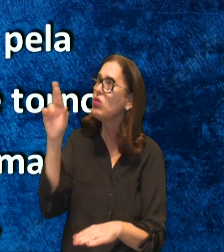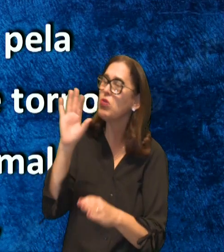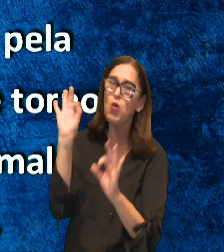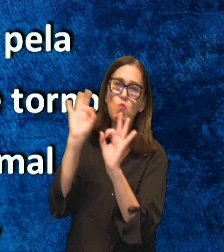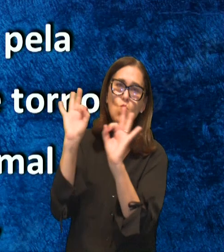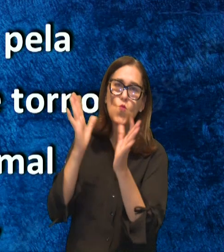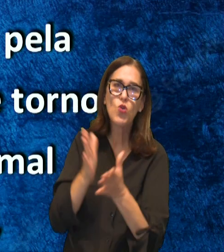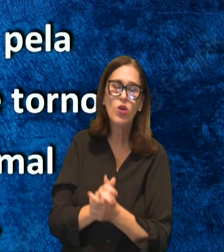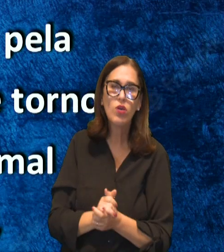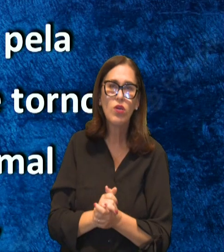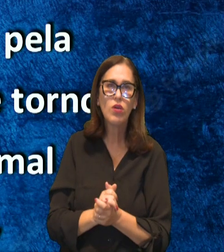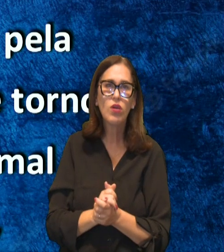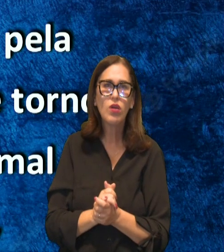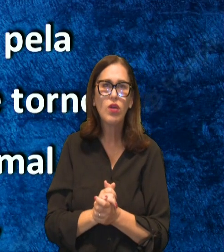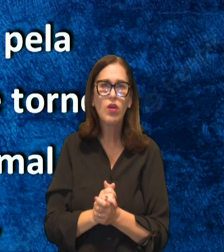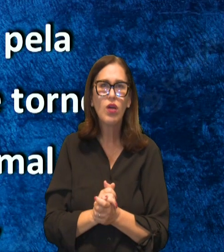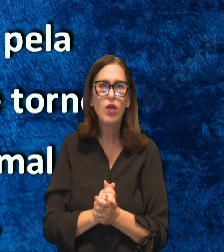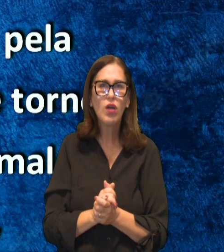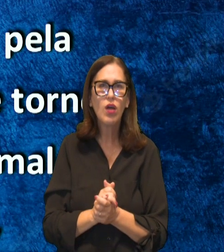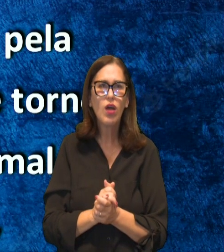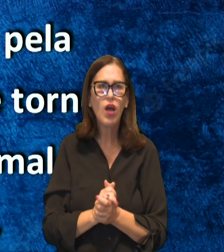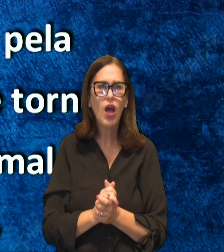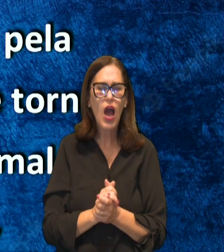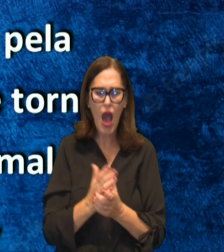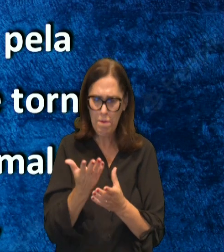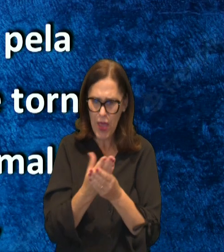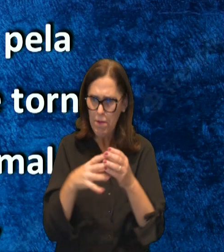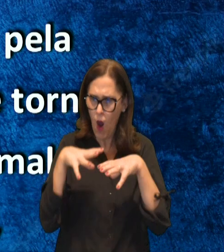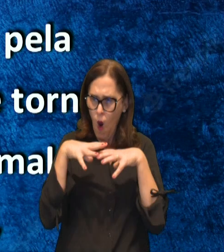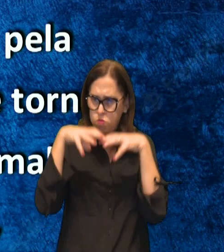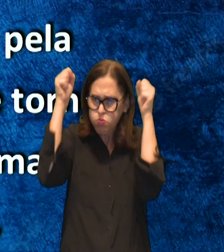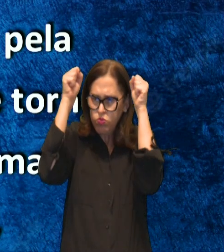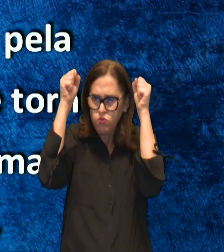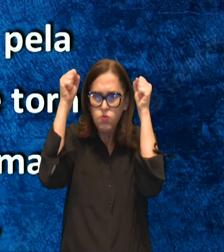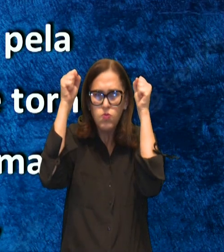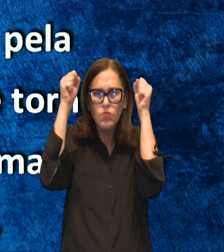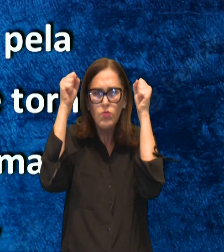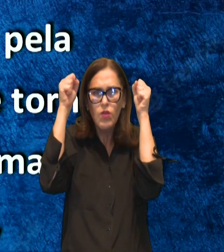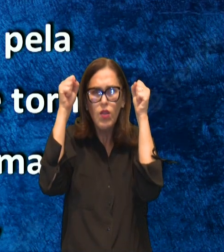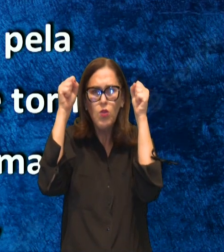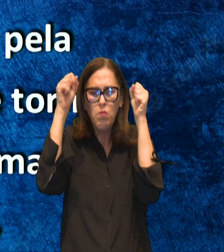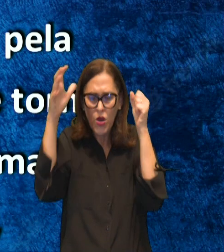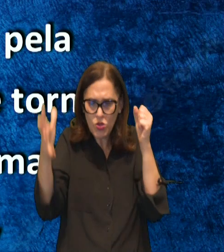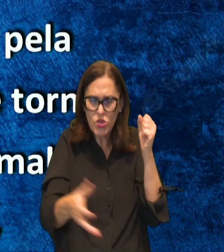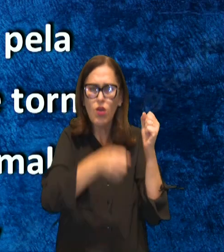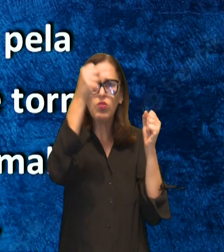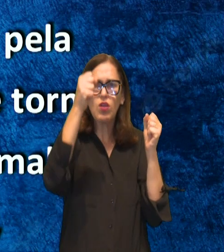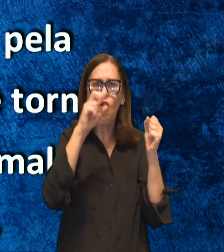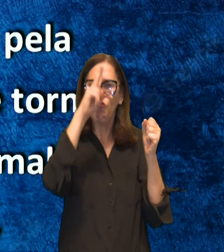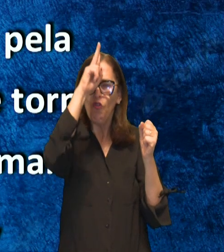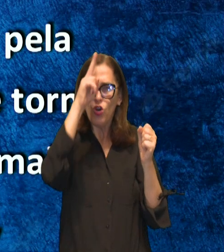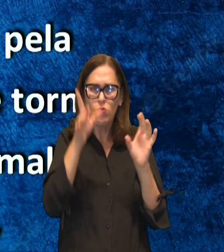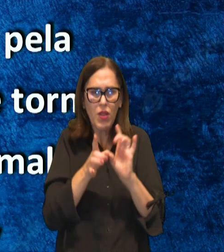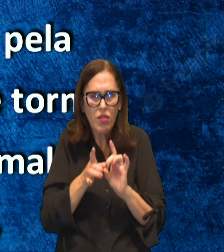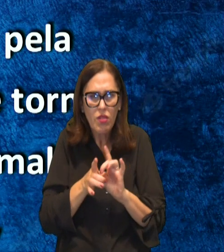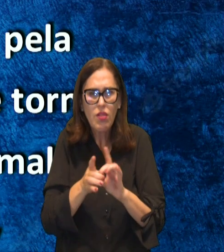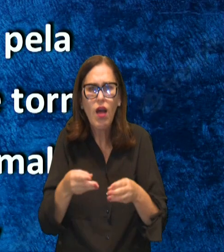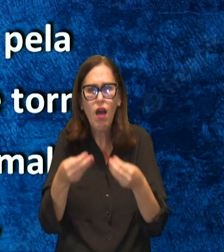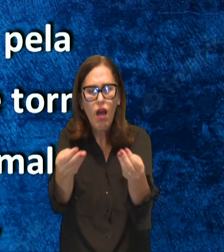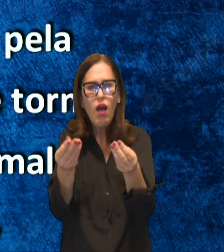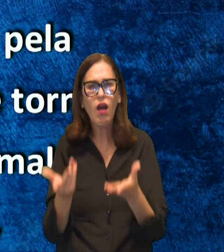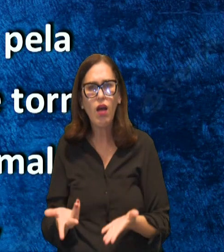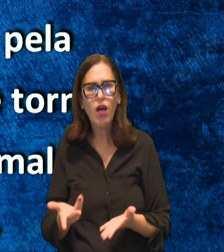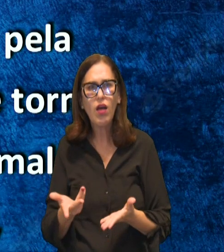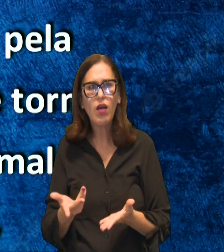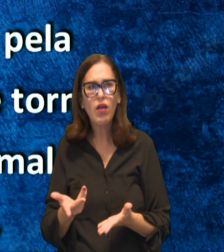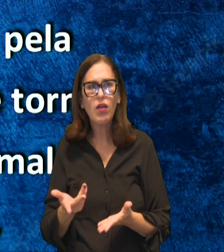respondeu? Acaso se encolheu tanto a minha mão, que já não possa remir e não há força em mim para livrar? Eis que pela